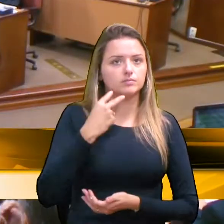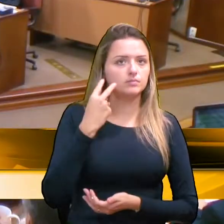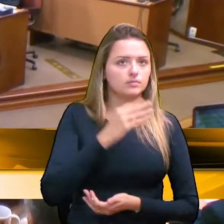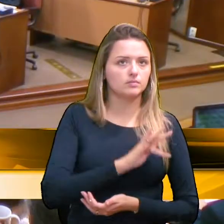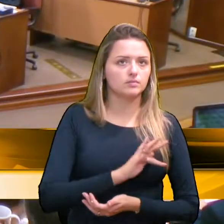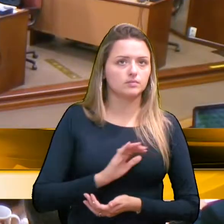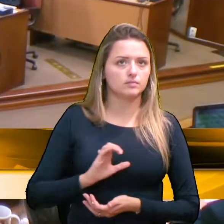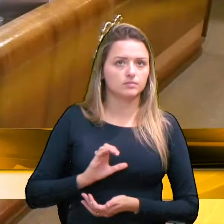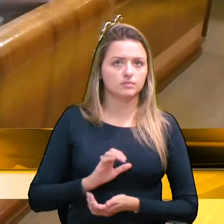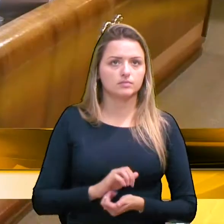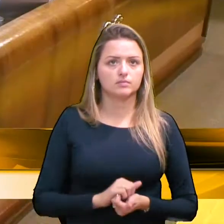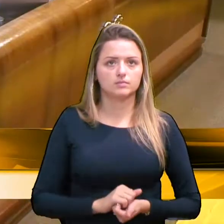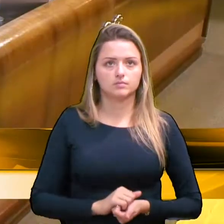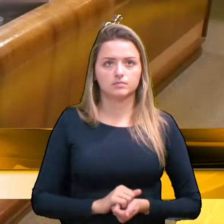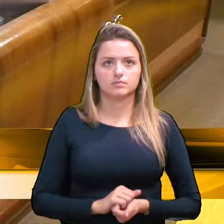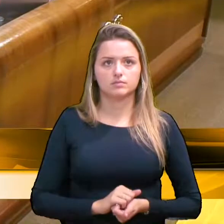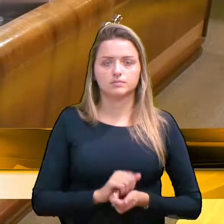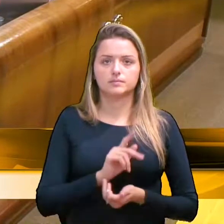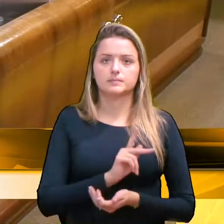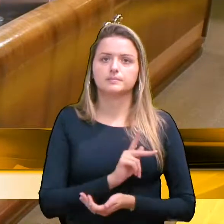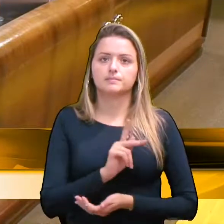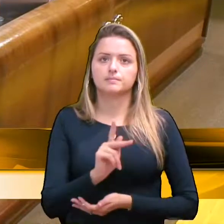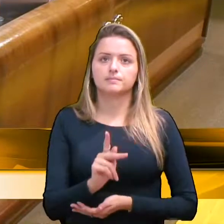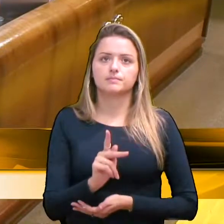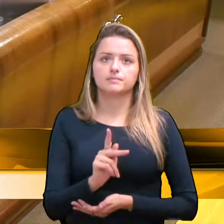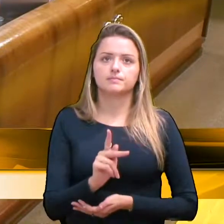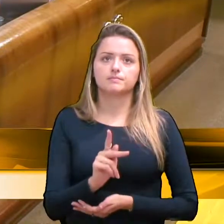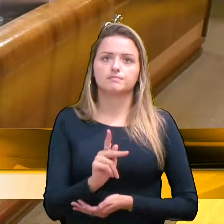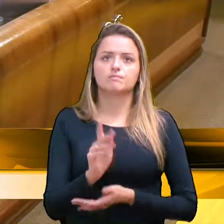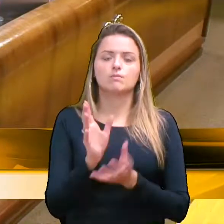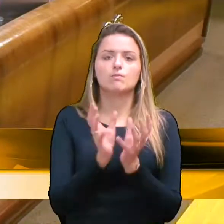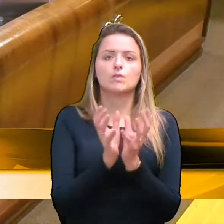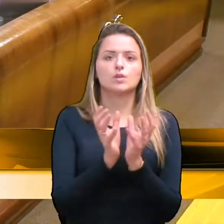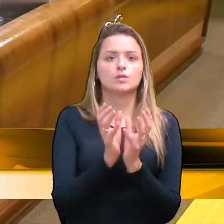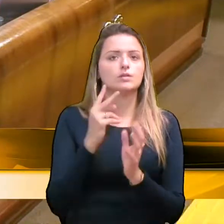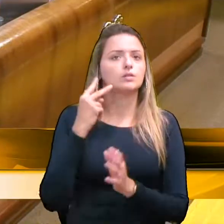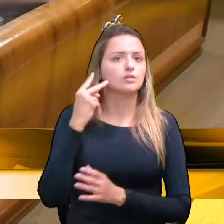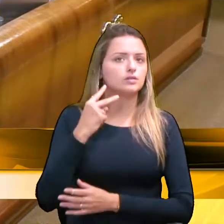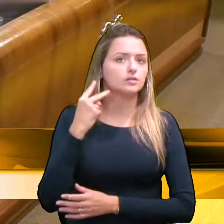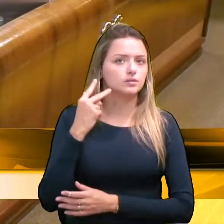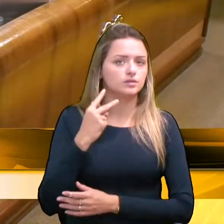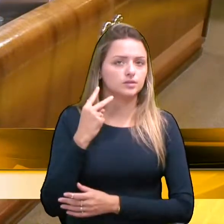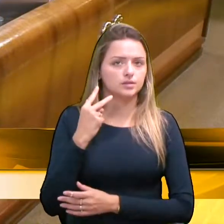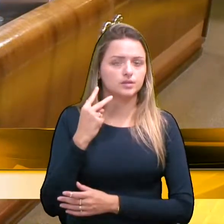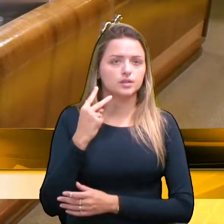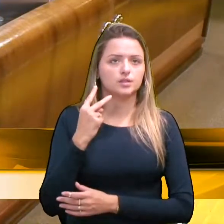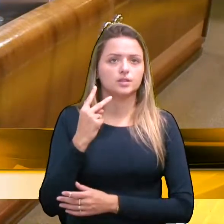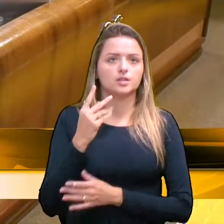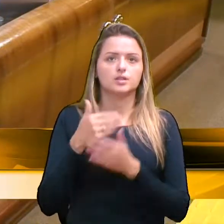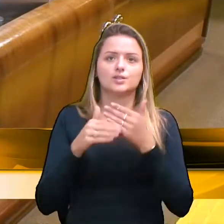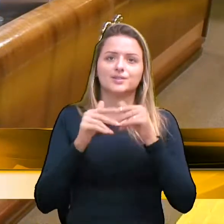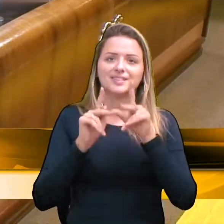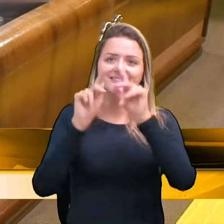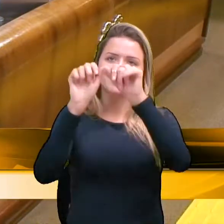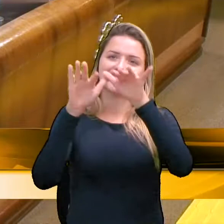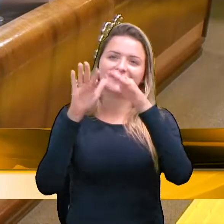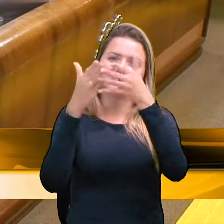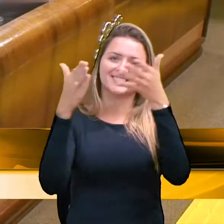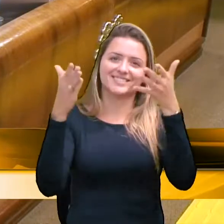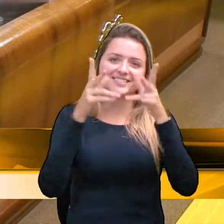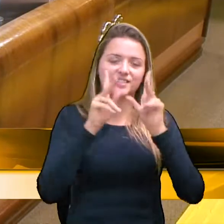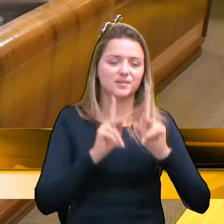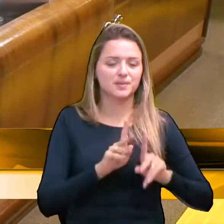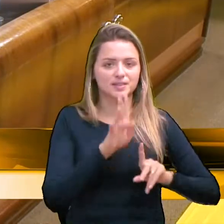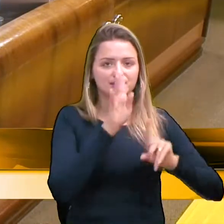Cassina. Senhor presidente e colegas vereadores, senhores do plenário, senhores que nos assistem